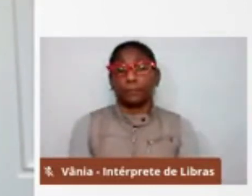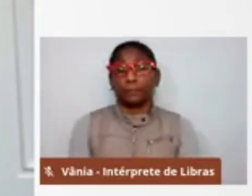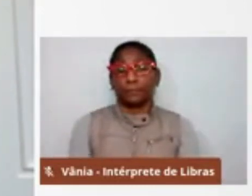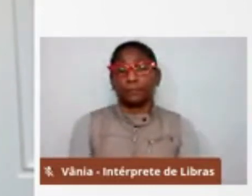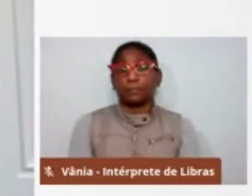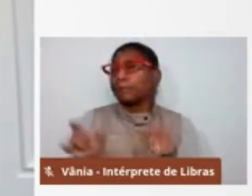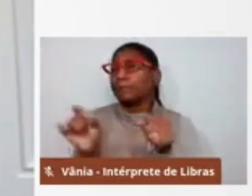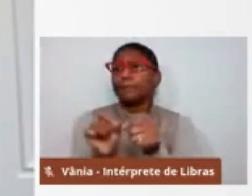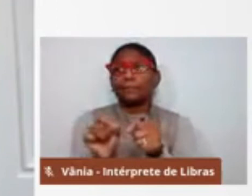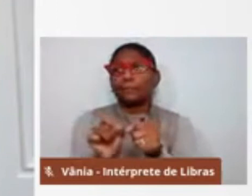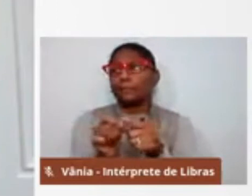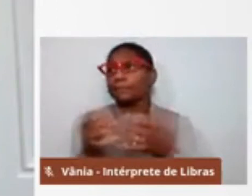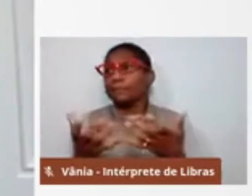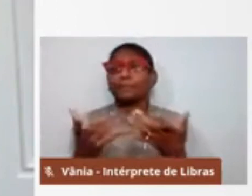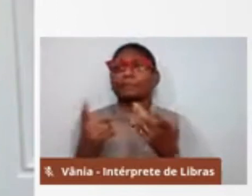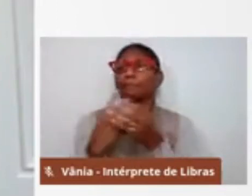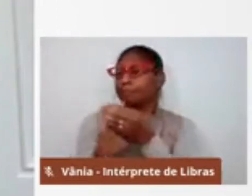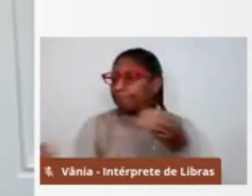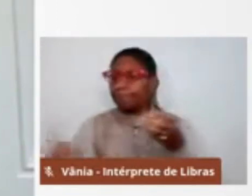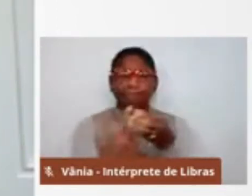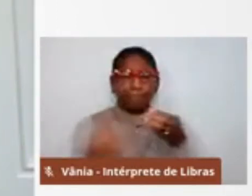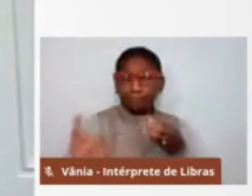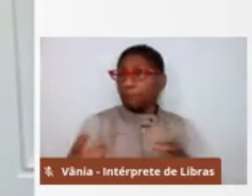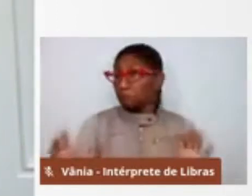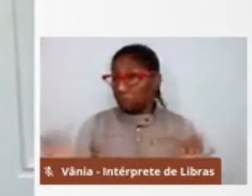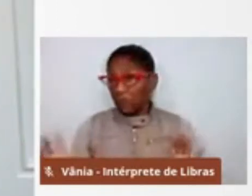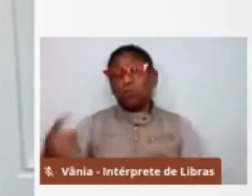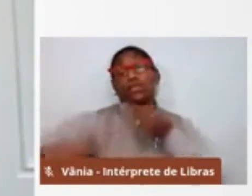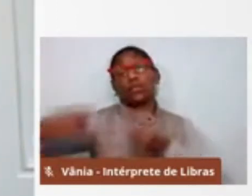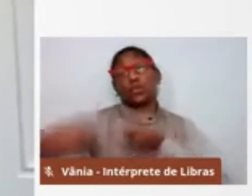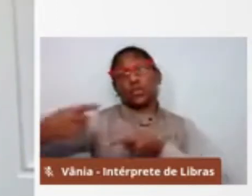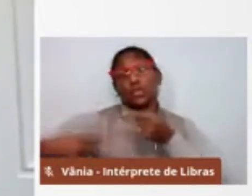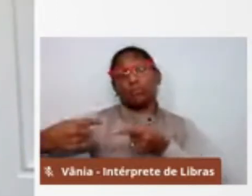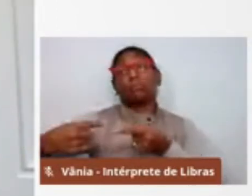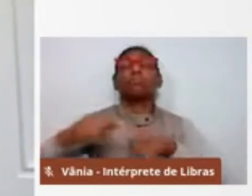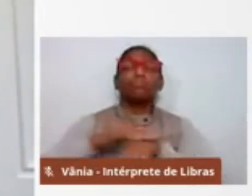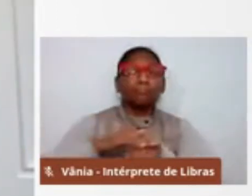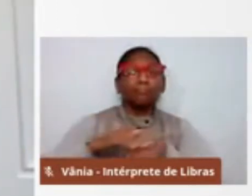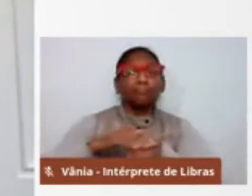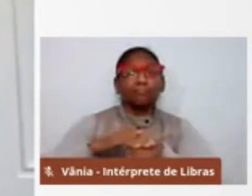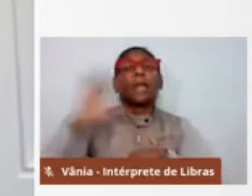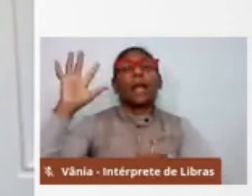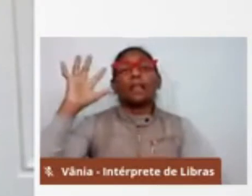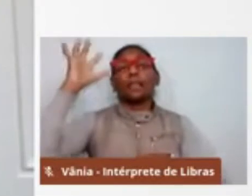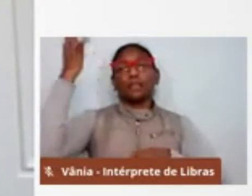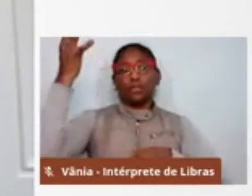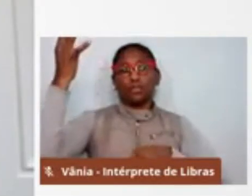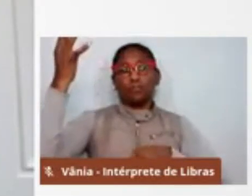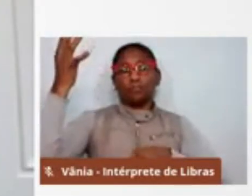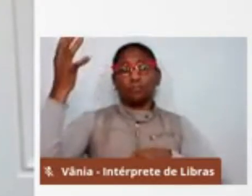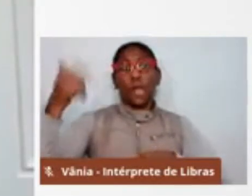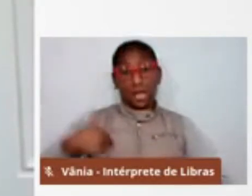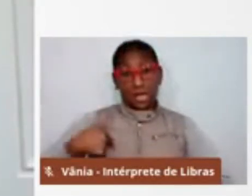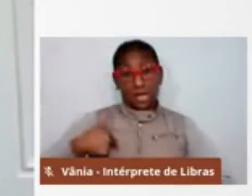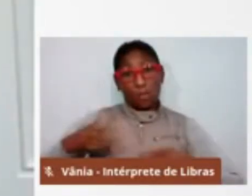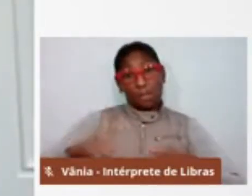fazendo, né, inclusive em relação ao distanciamento controlado, possa ser discutido e decidido sobre essa competência. Eu reconheço que